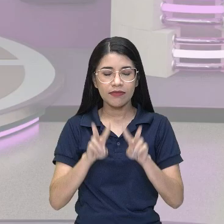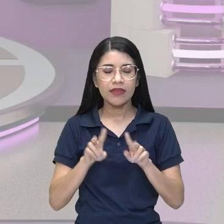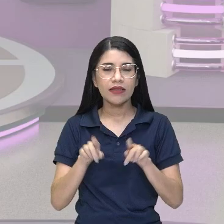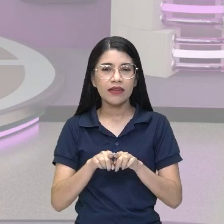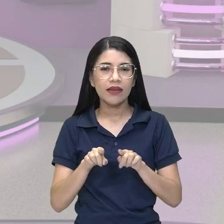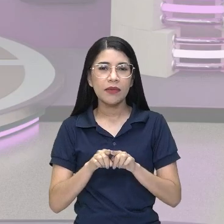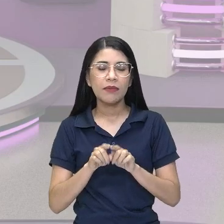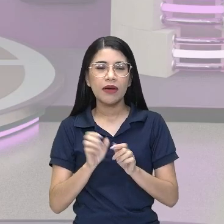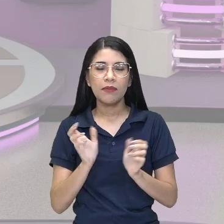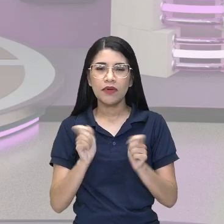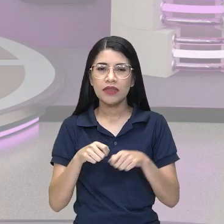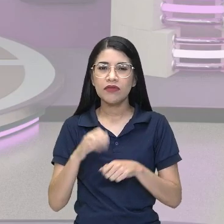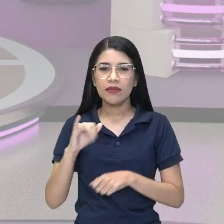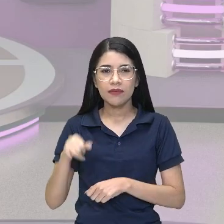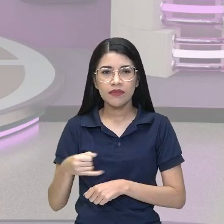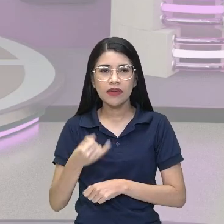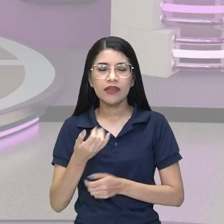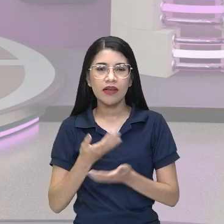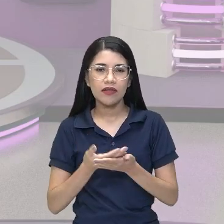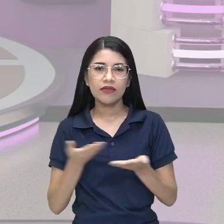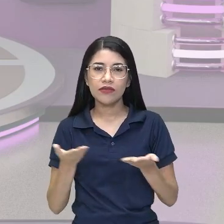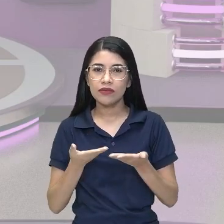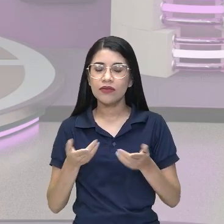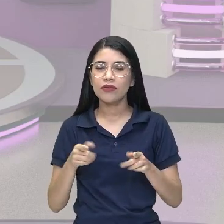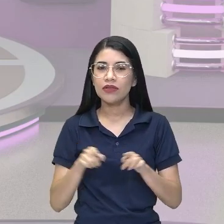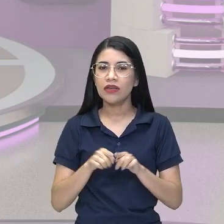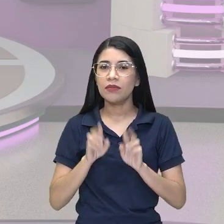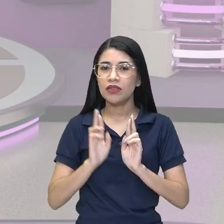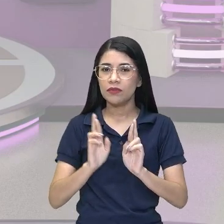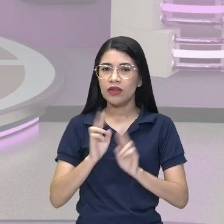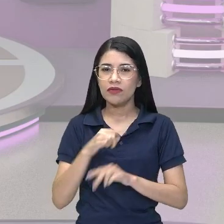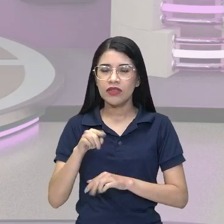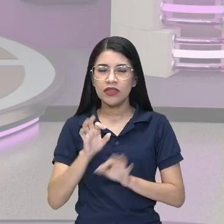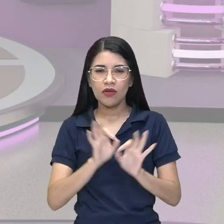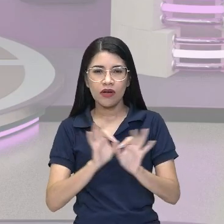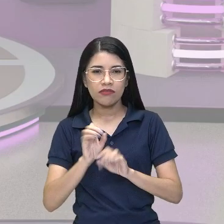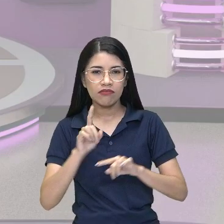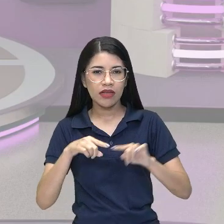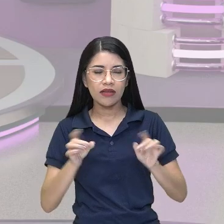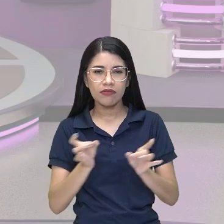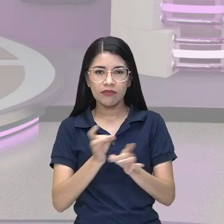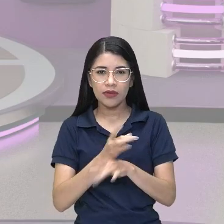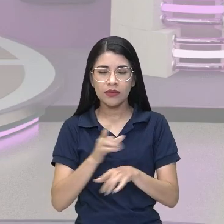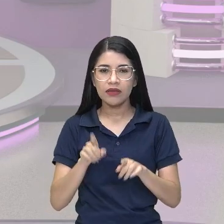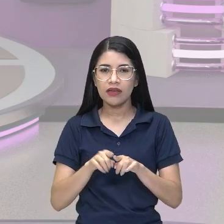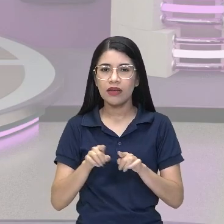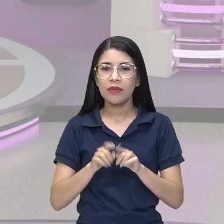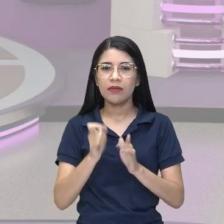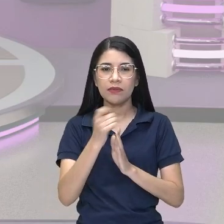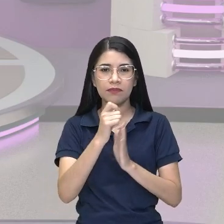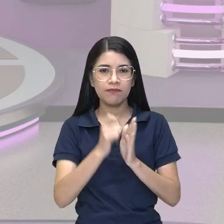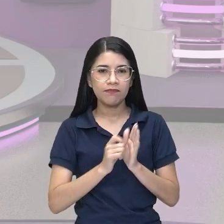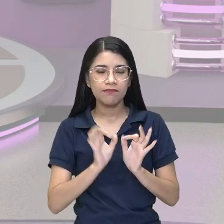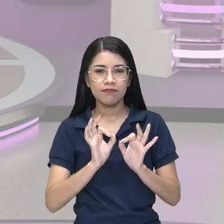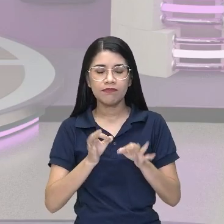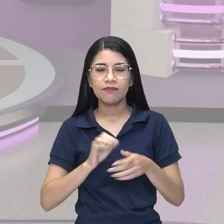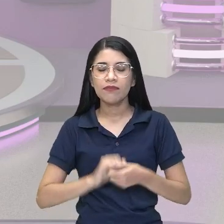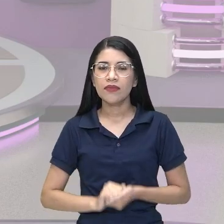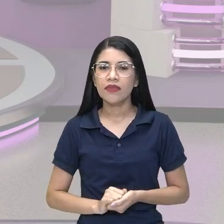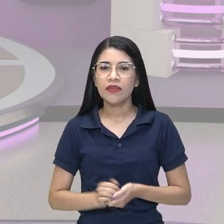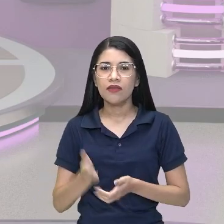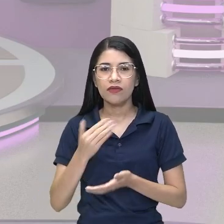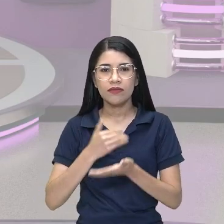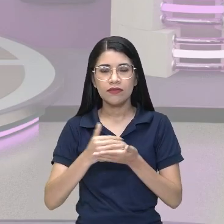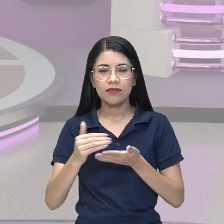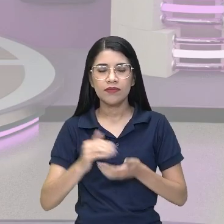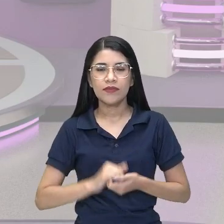faça aí o melhor aproveitamento da nossa aula e espero que já tenha organizado tudo para as devidas anotações. Então, dito isso, vem comigo